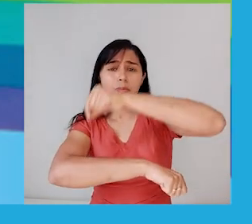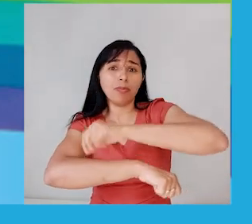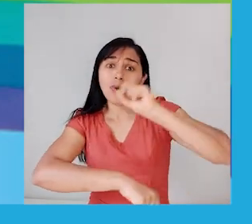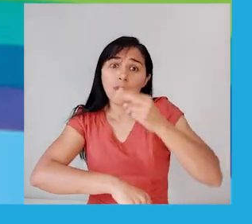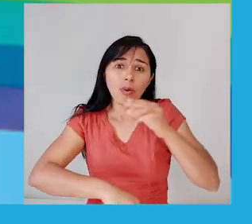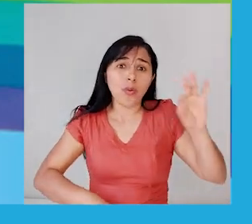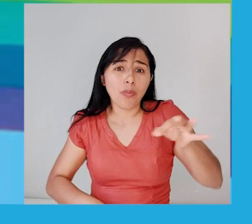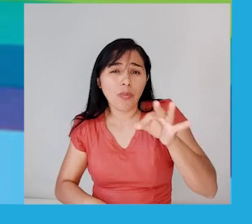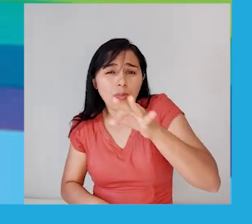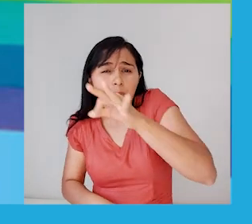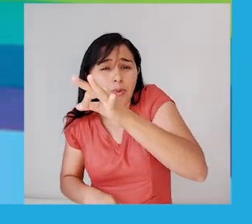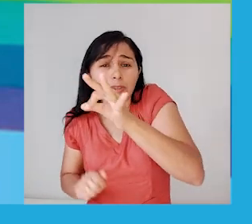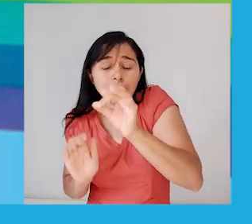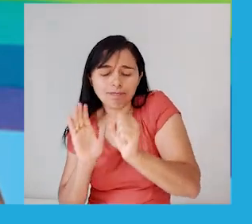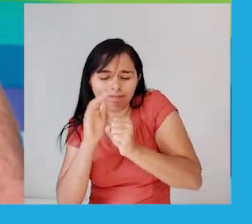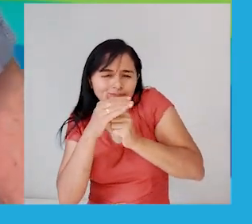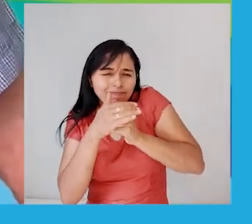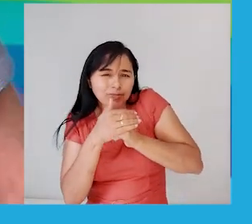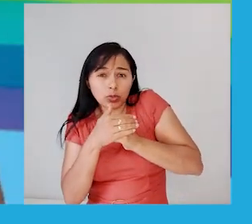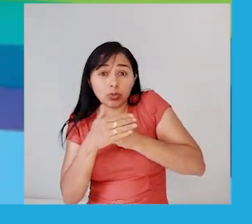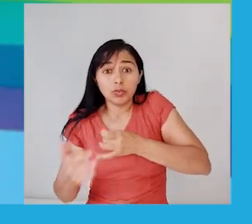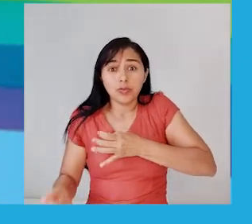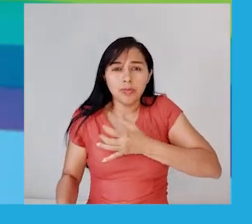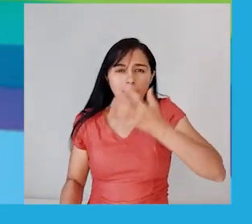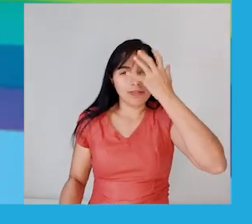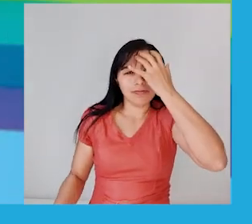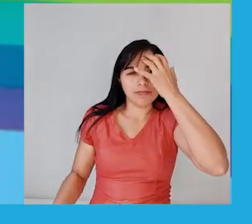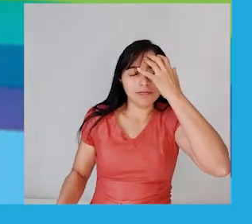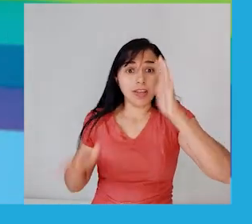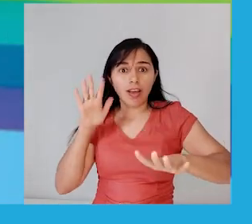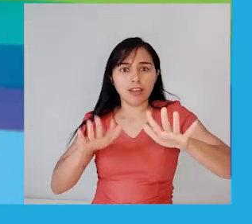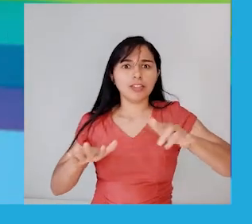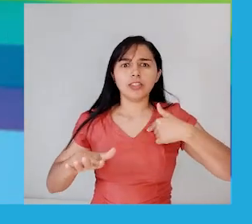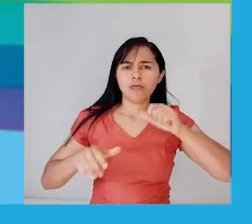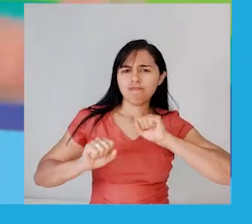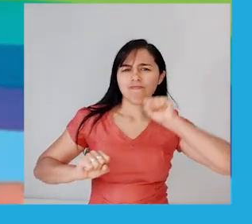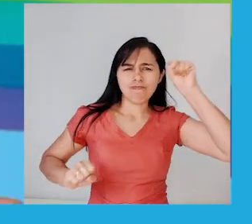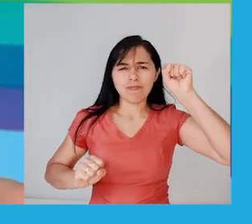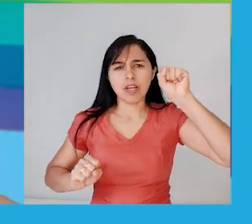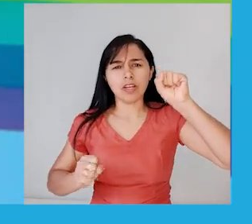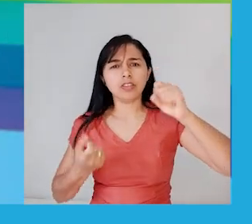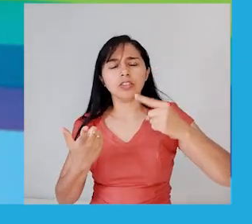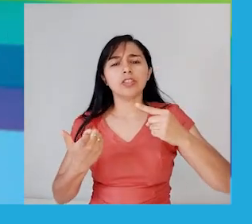vergonha. Às vezes sou Hércules, Sansão vencedor, peito de aço,